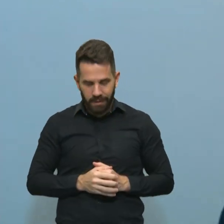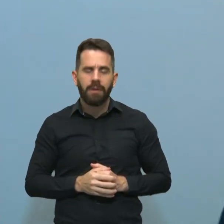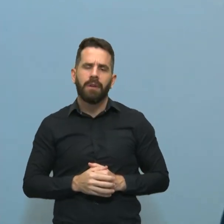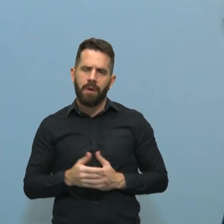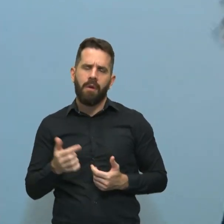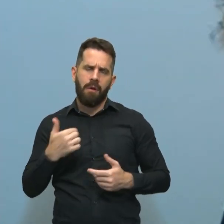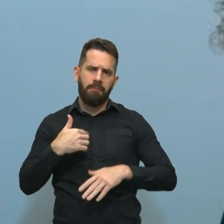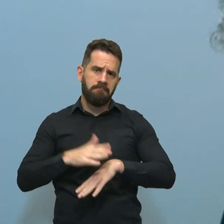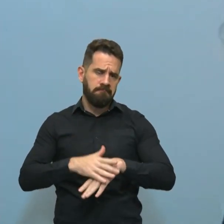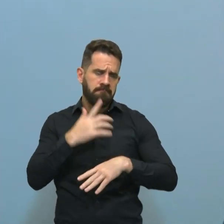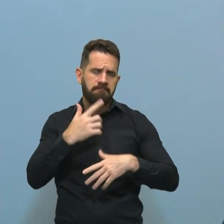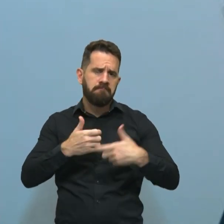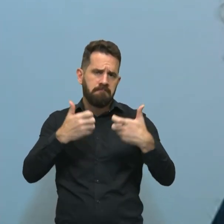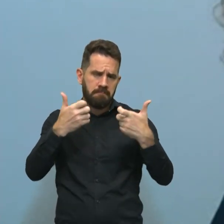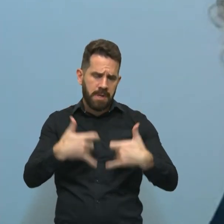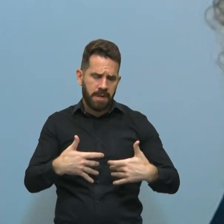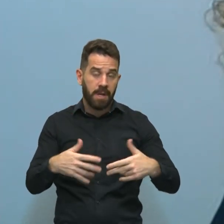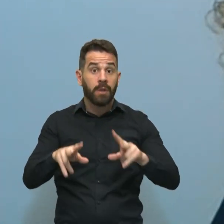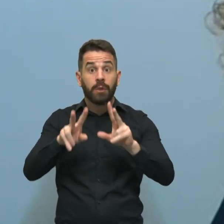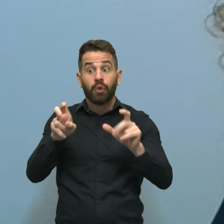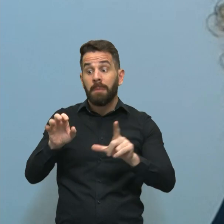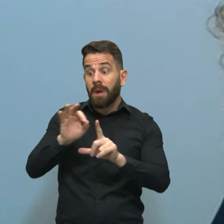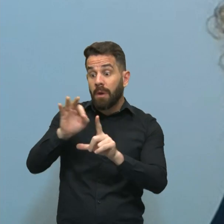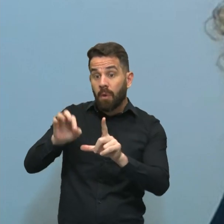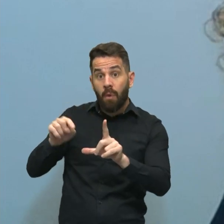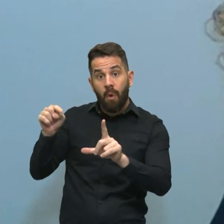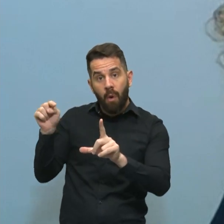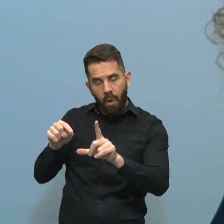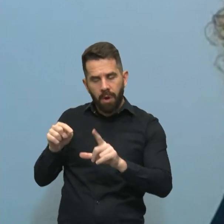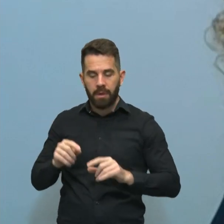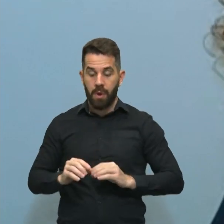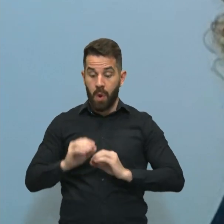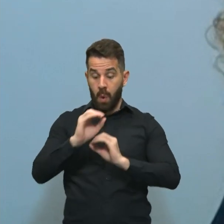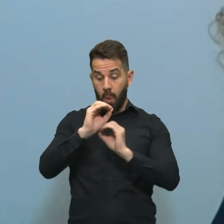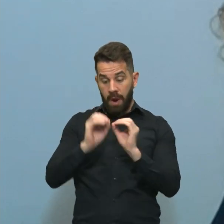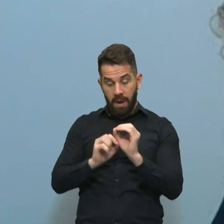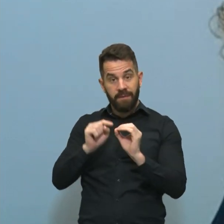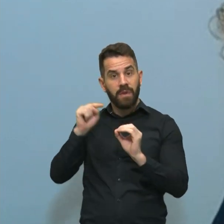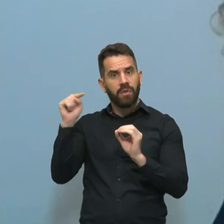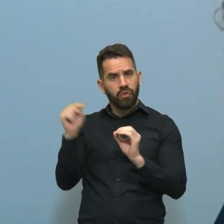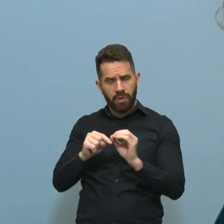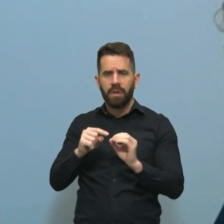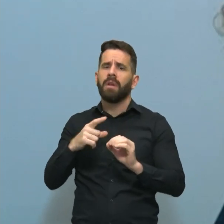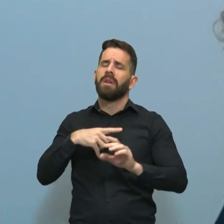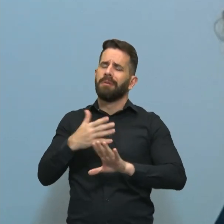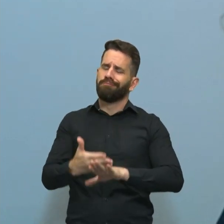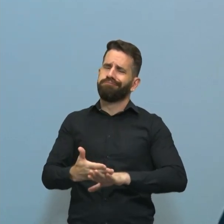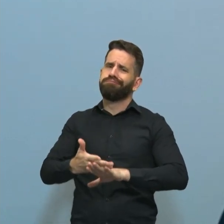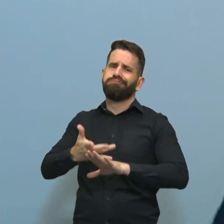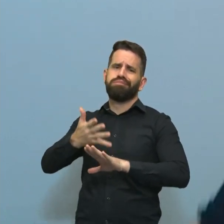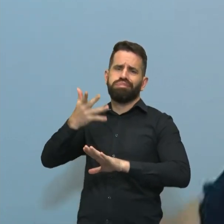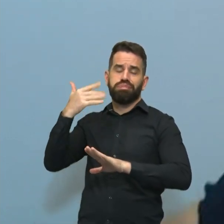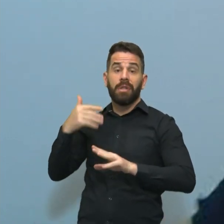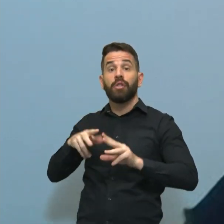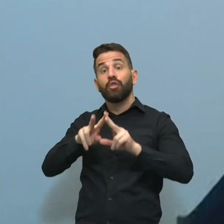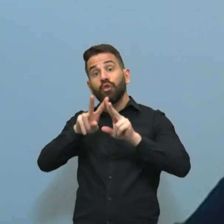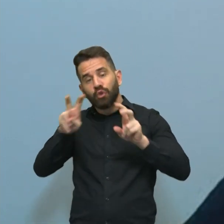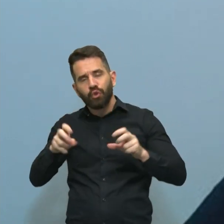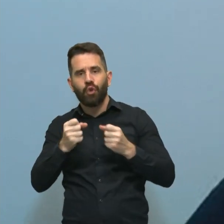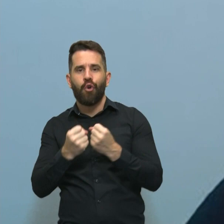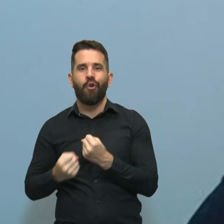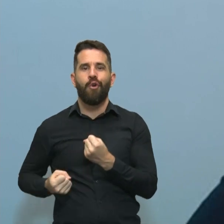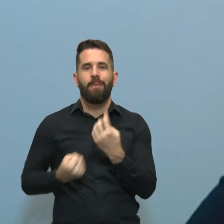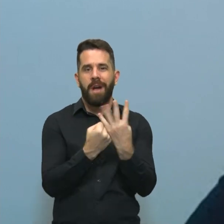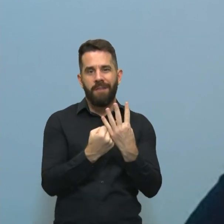em relação às cotas, né, Cássio, a UFG é uma das universidades precursoras nessas atividades afirmativas, nessas ações